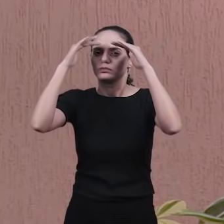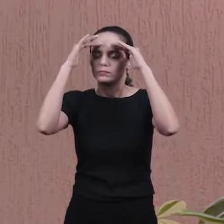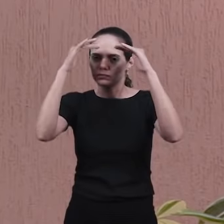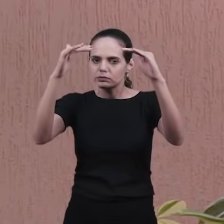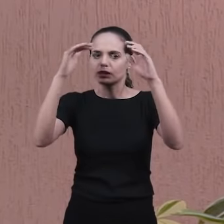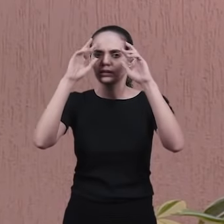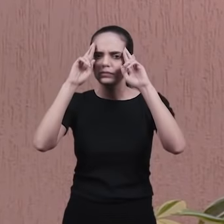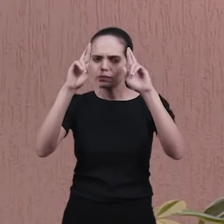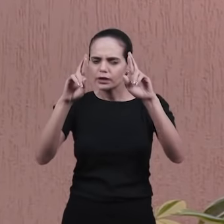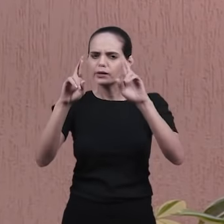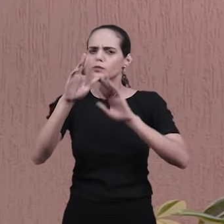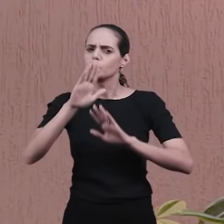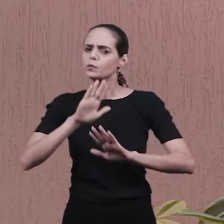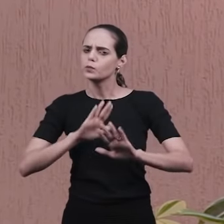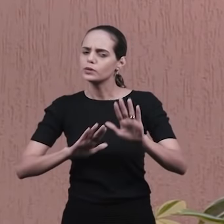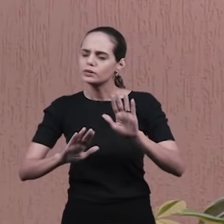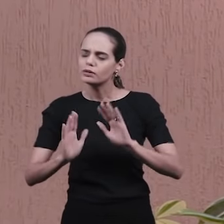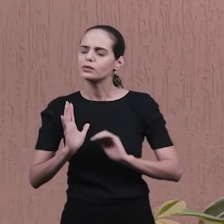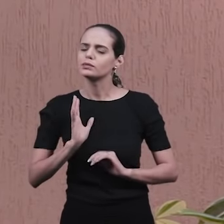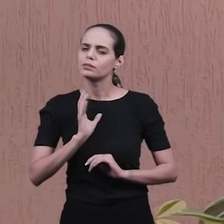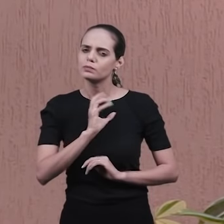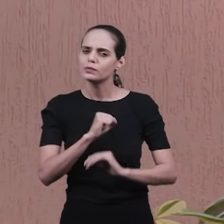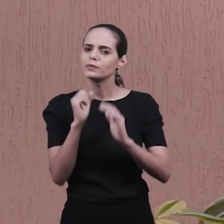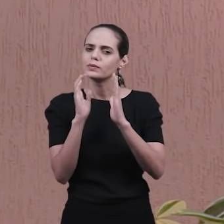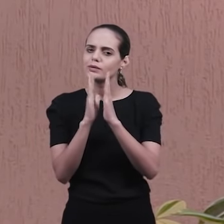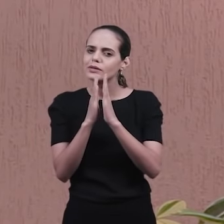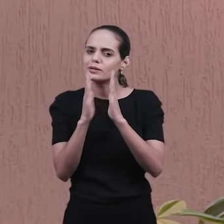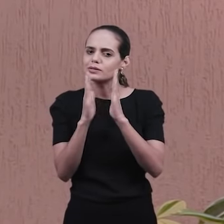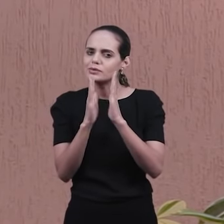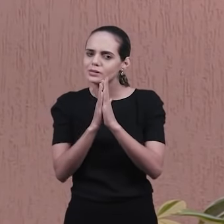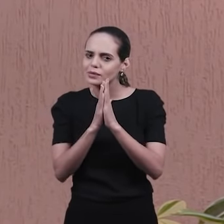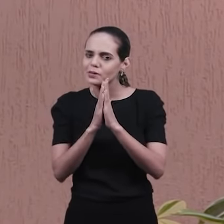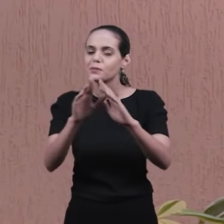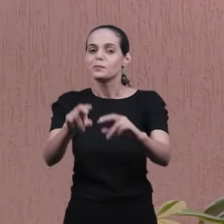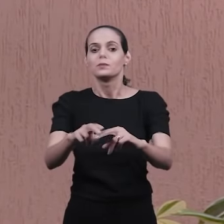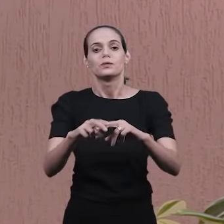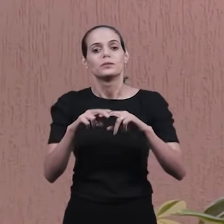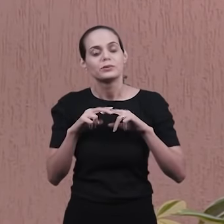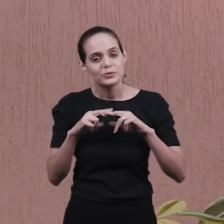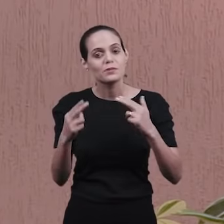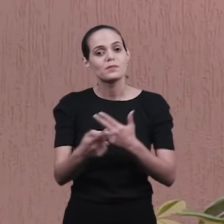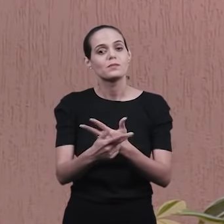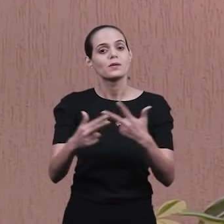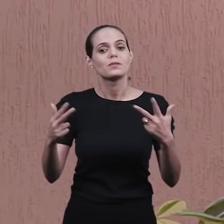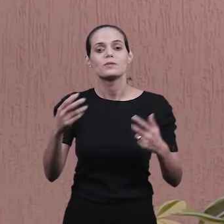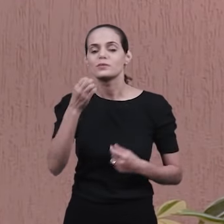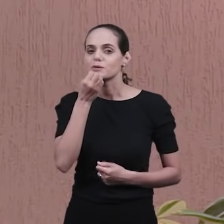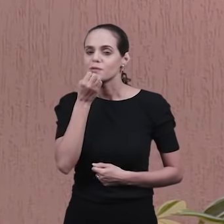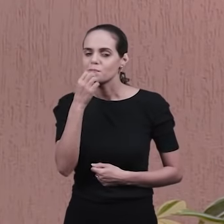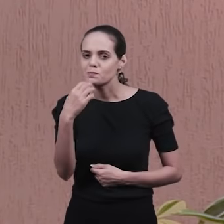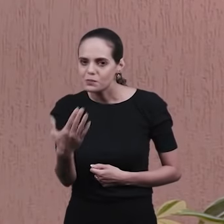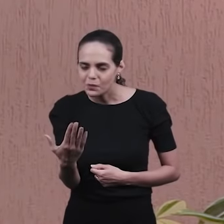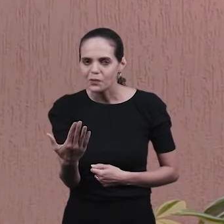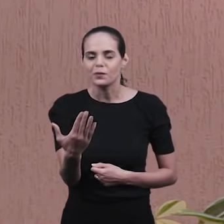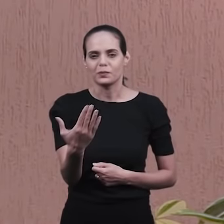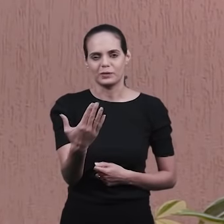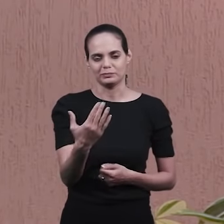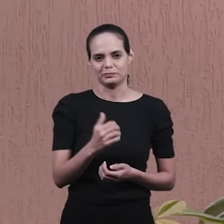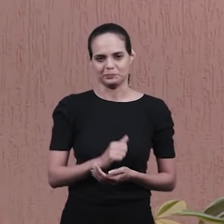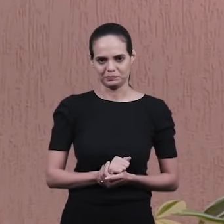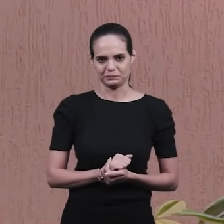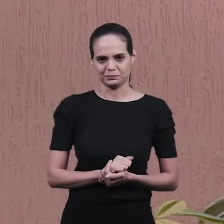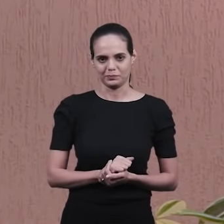cuidado, com amor, com oração, para que seja algo bom para o irmão, para a irmã,